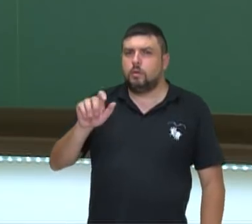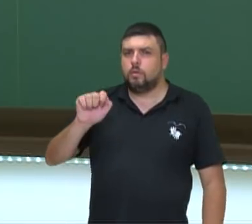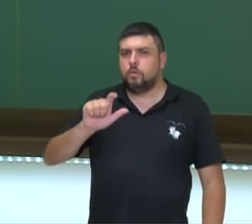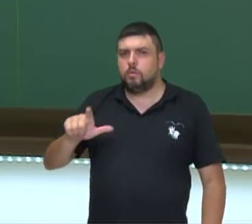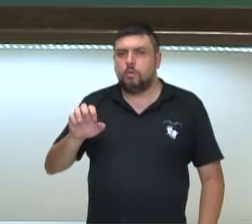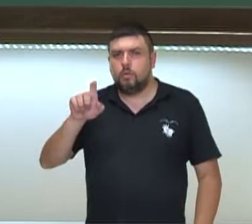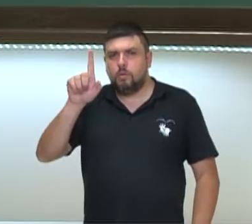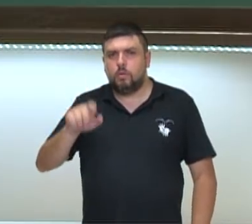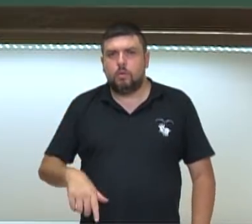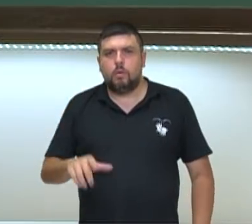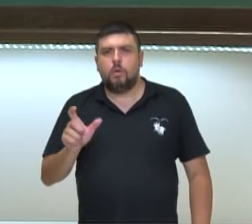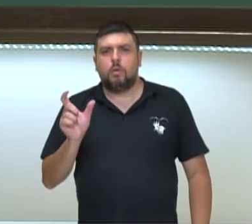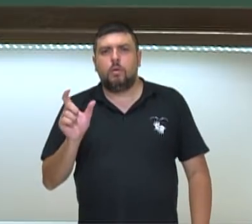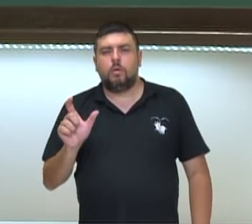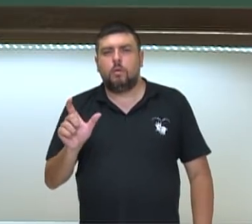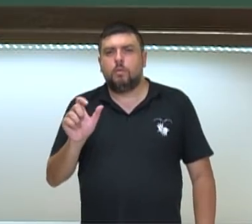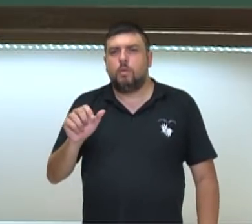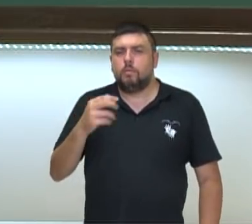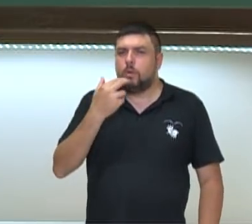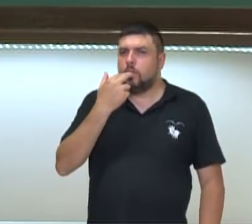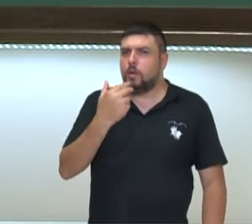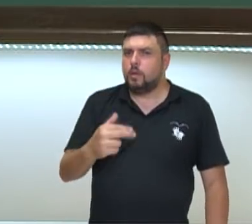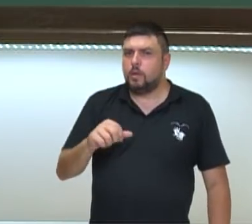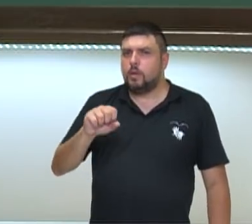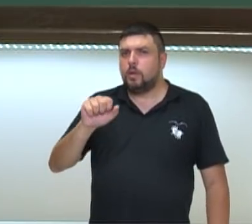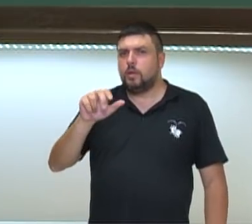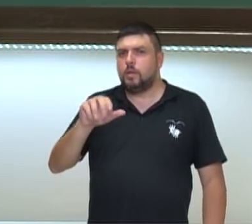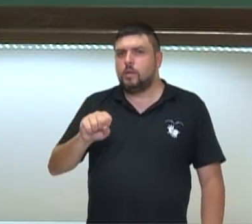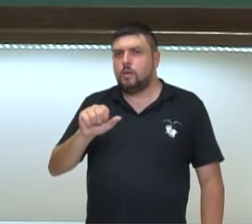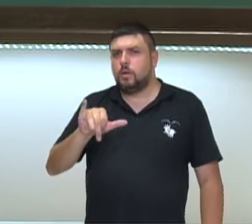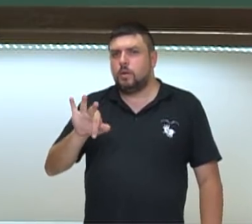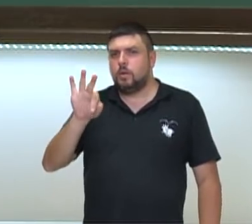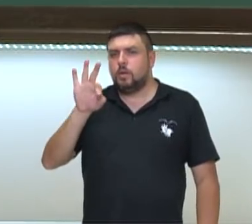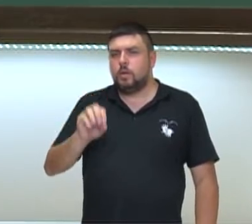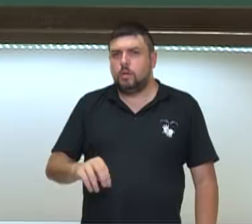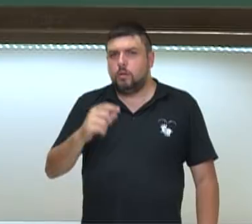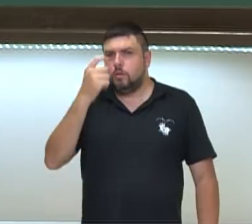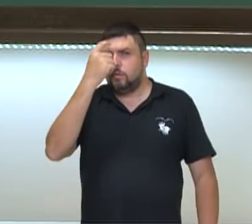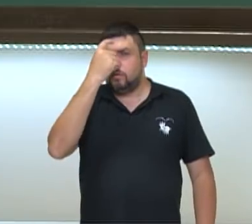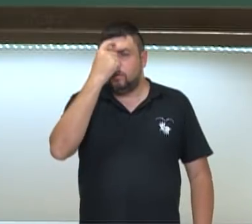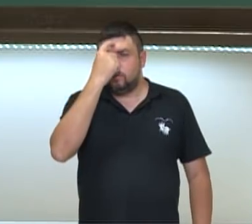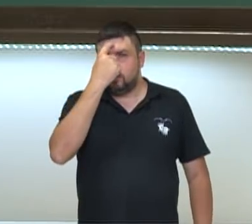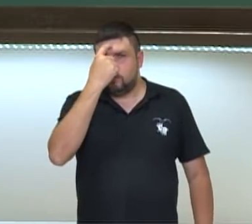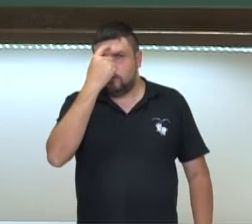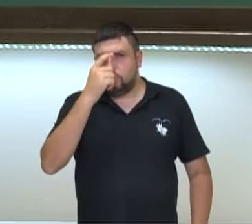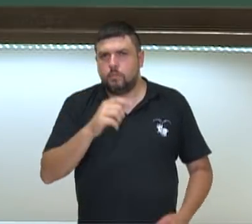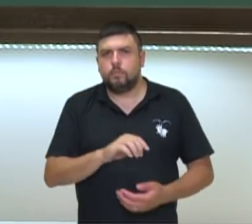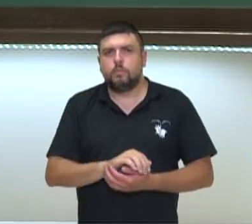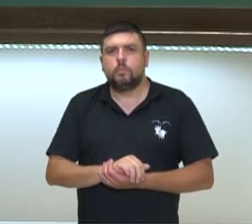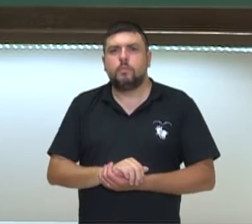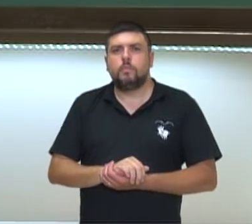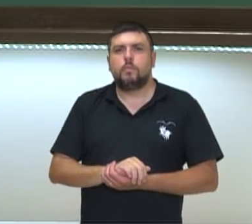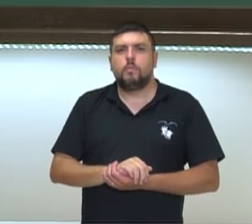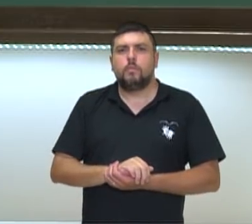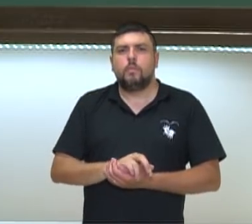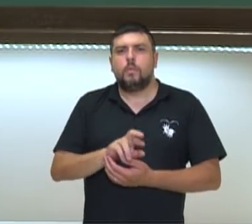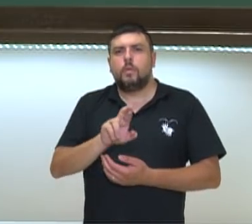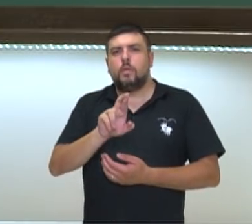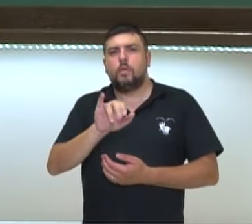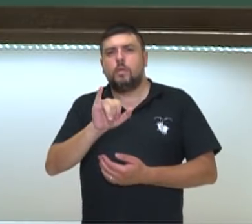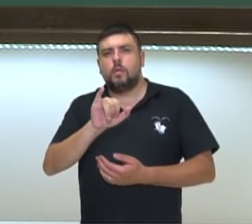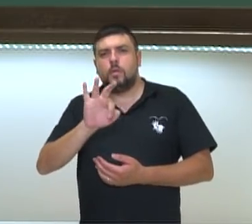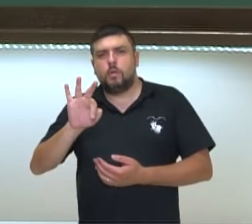palavra que vem do sânscrito, que é a língua antiga indiana, sânscrito, a palavra rit significa